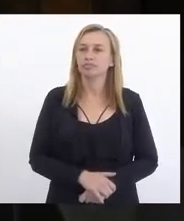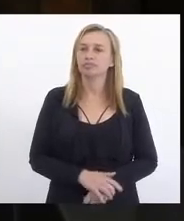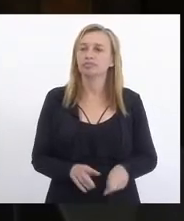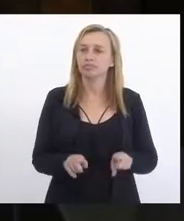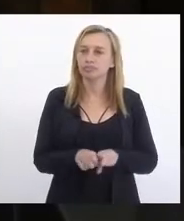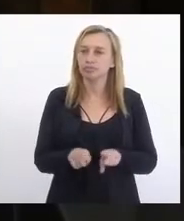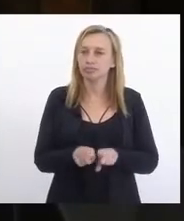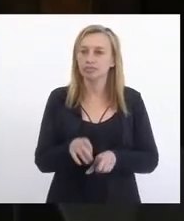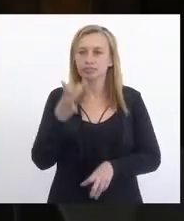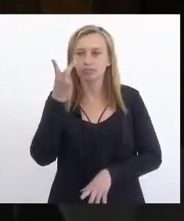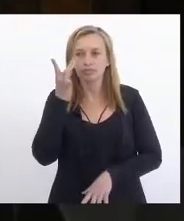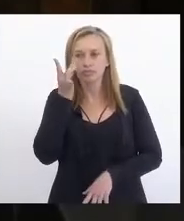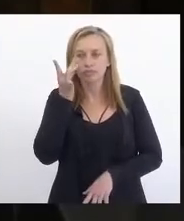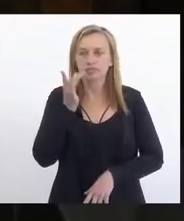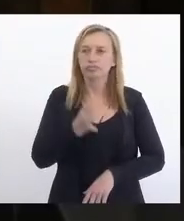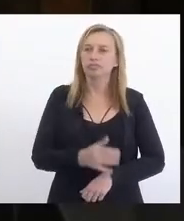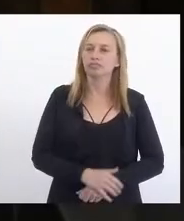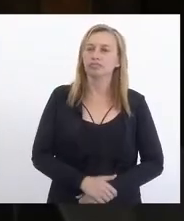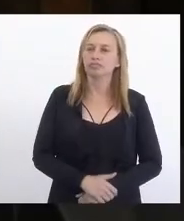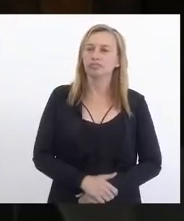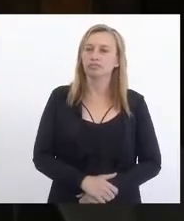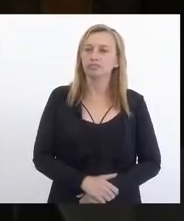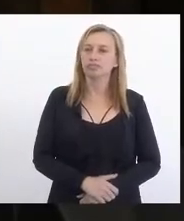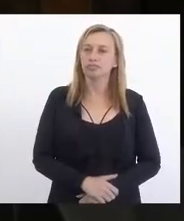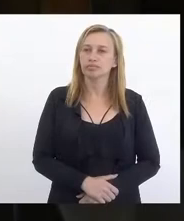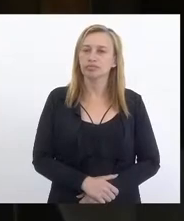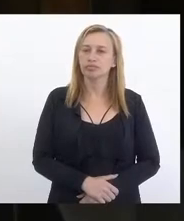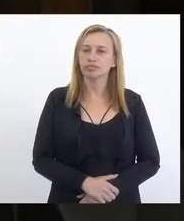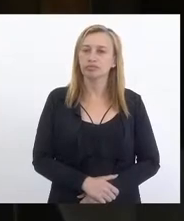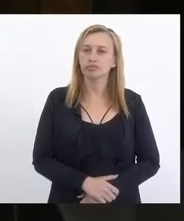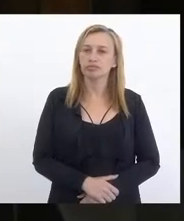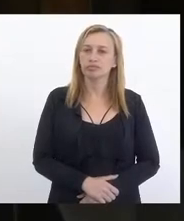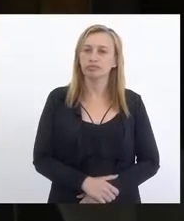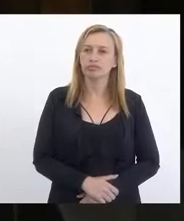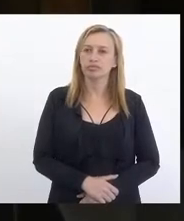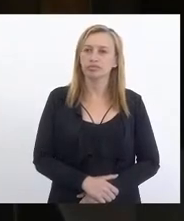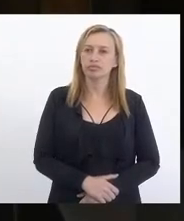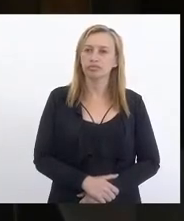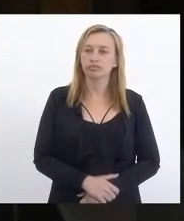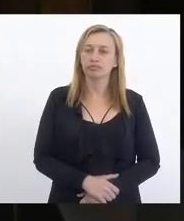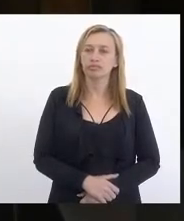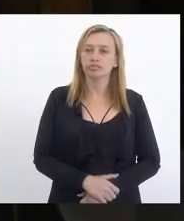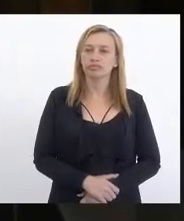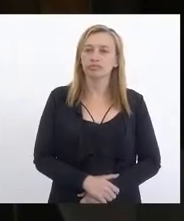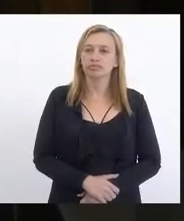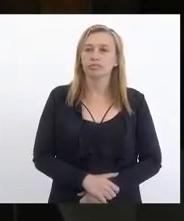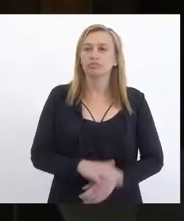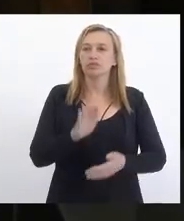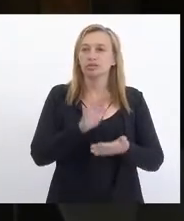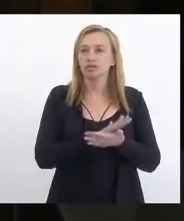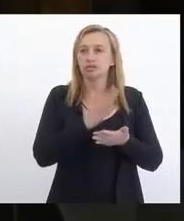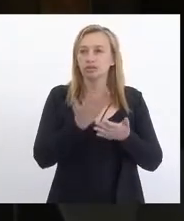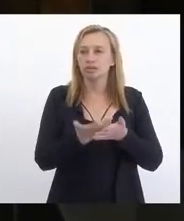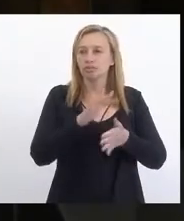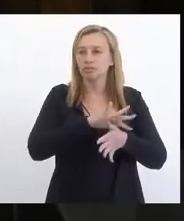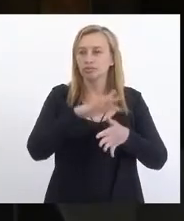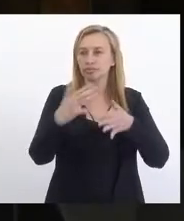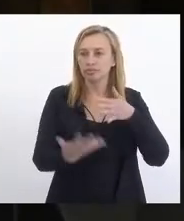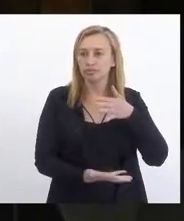e presencial. Senhora intérprete da linguagem de